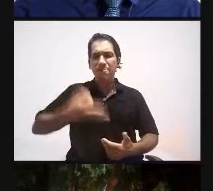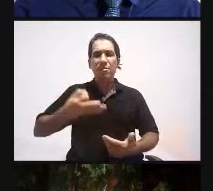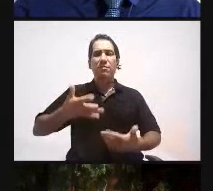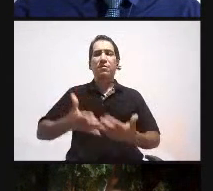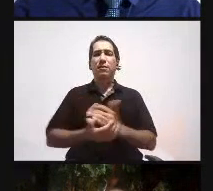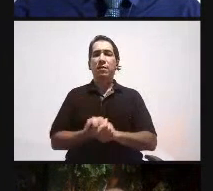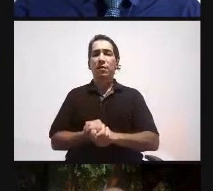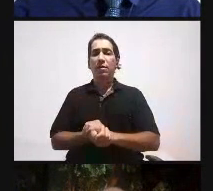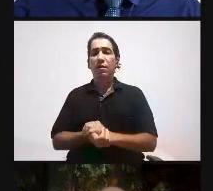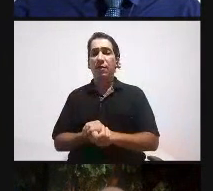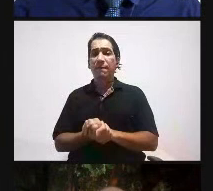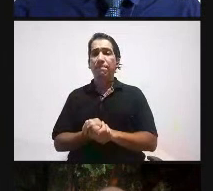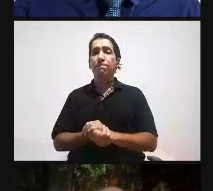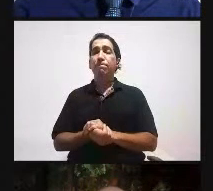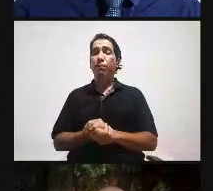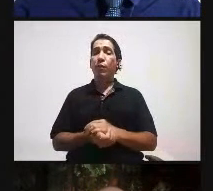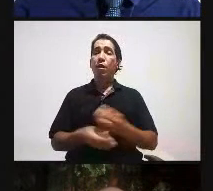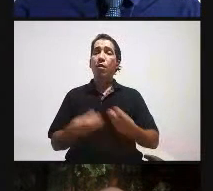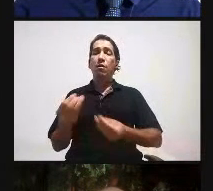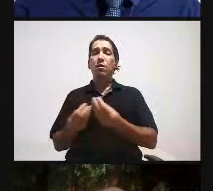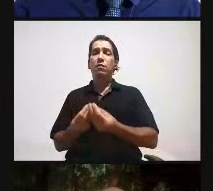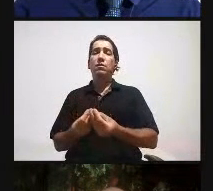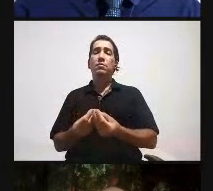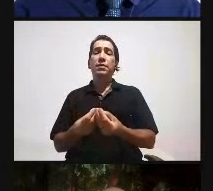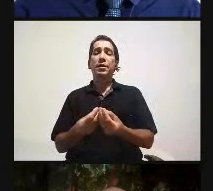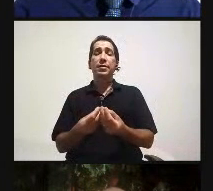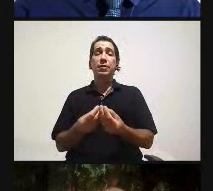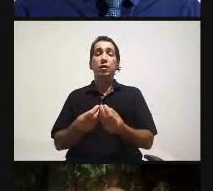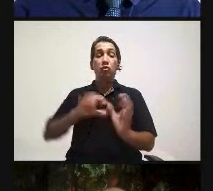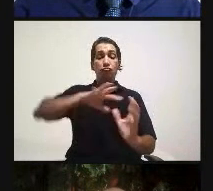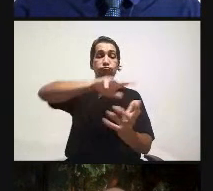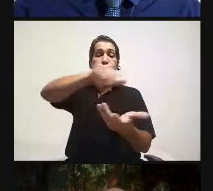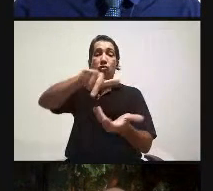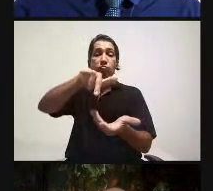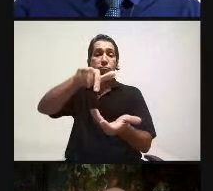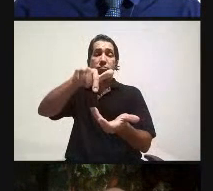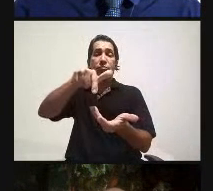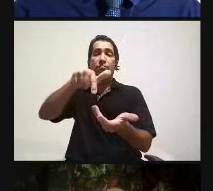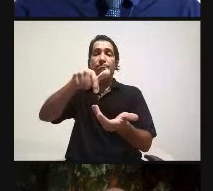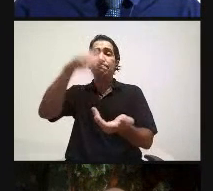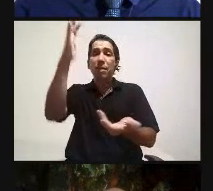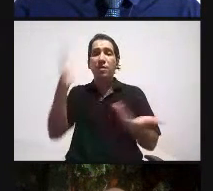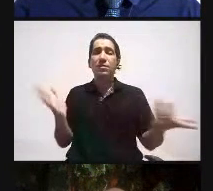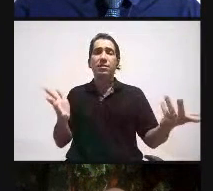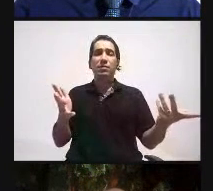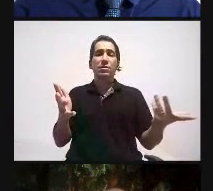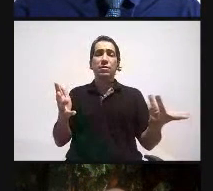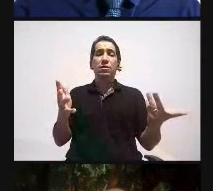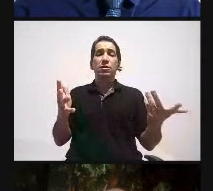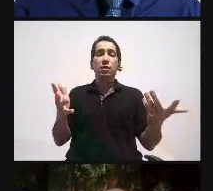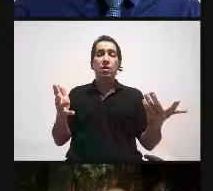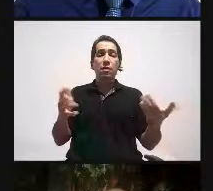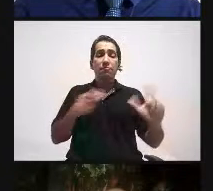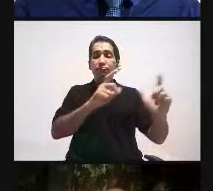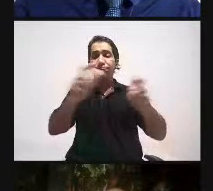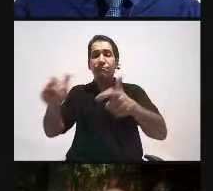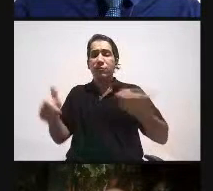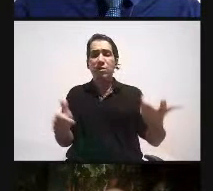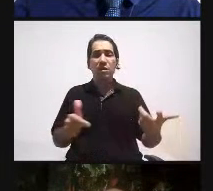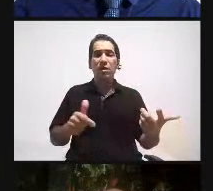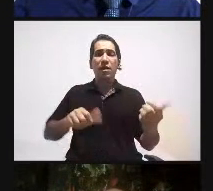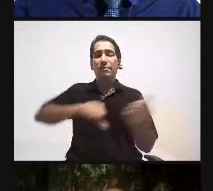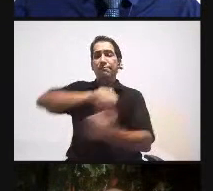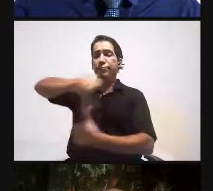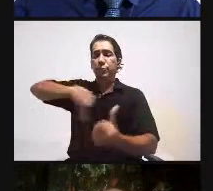dessa transformação que ocorre hoje no mundo, no país, em todo lugar. Então, e vem de um campus, de uma